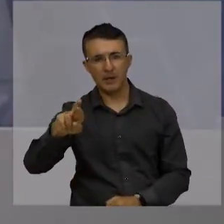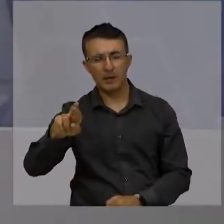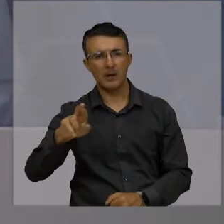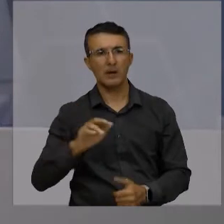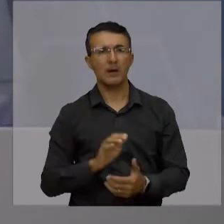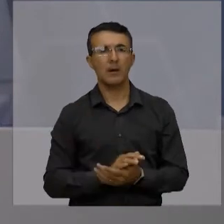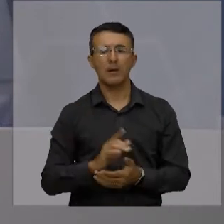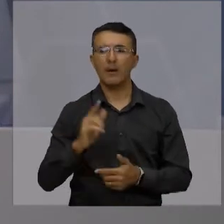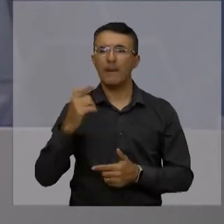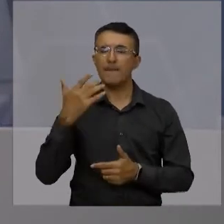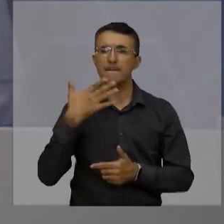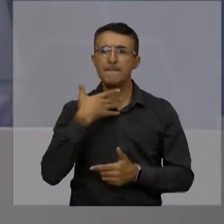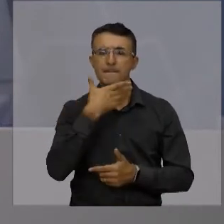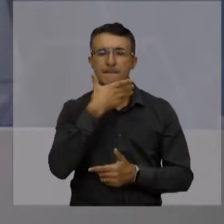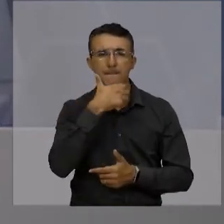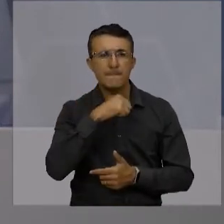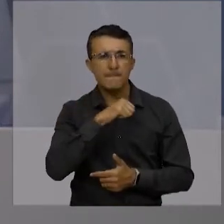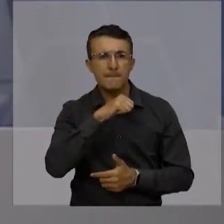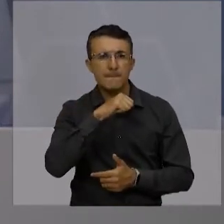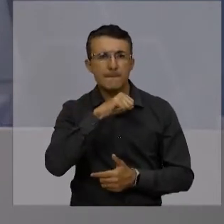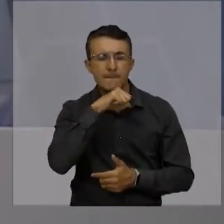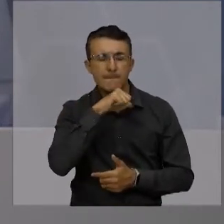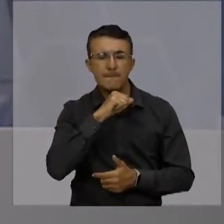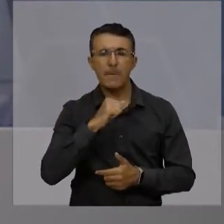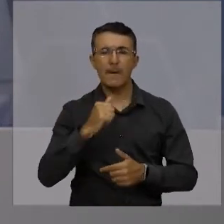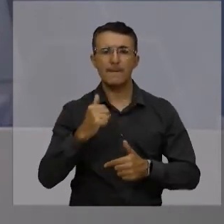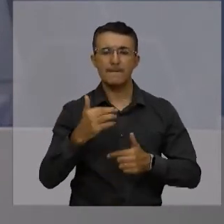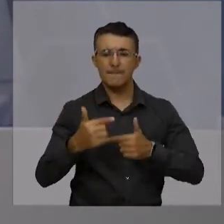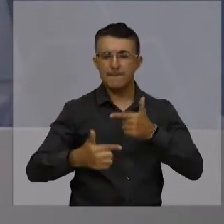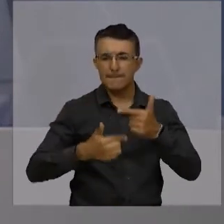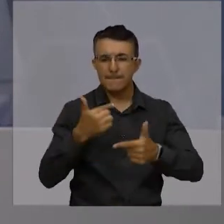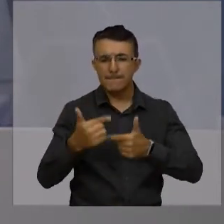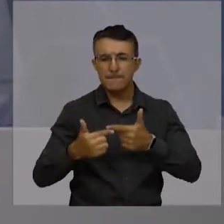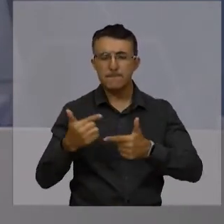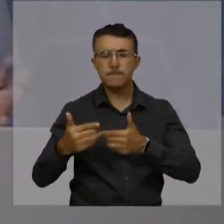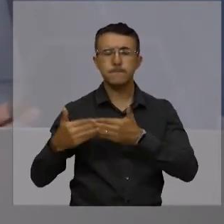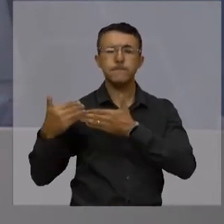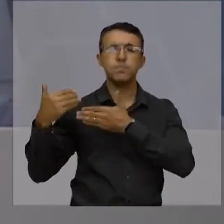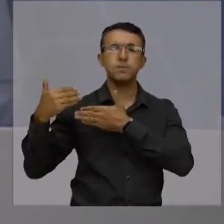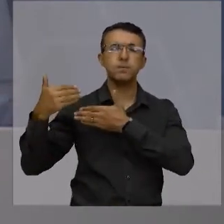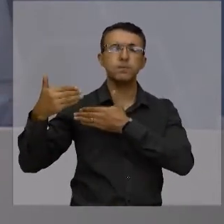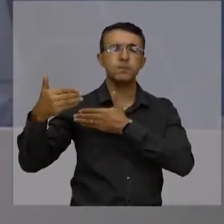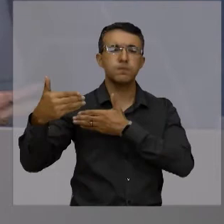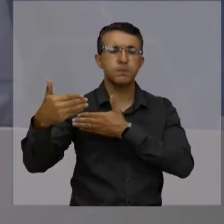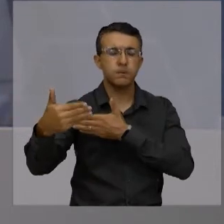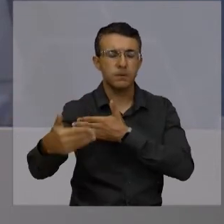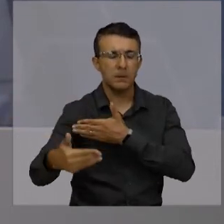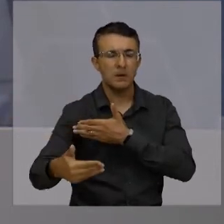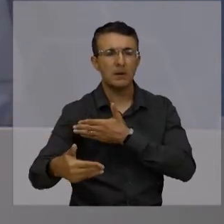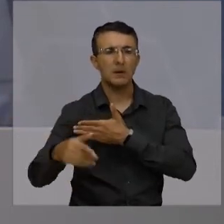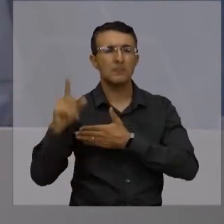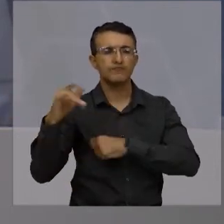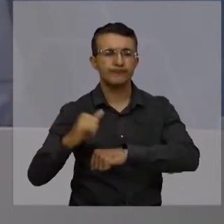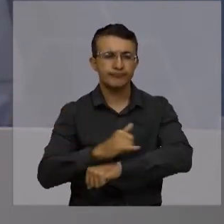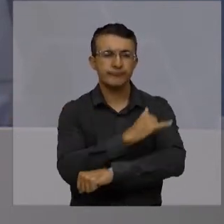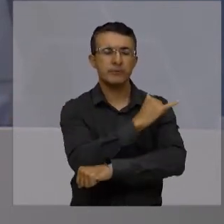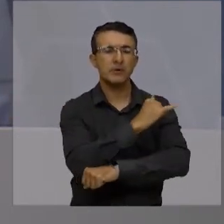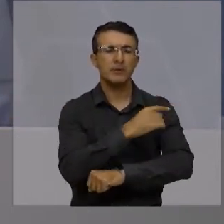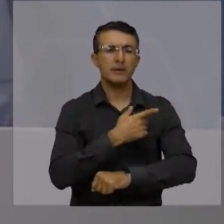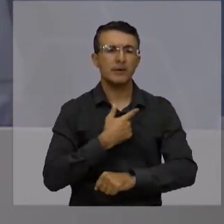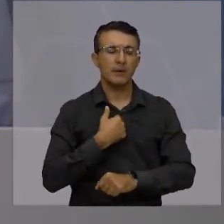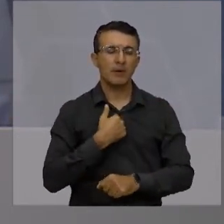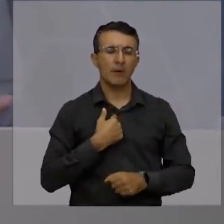e se hoje eu, com os meus irmãos, a gente pôde estudar, ter uma educação, uma vida